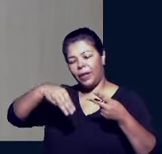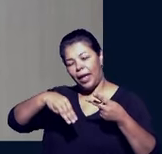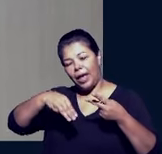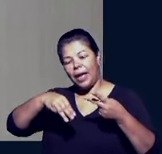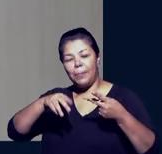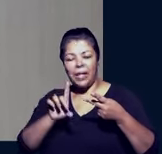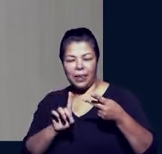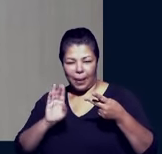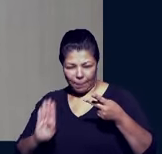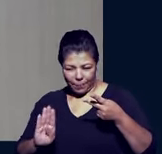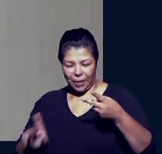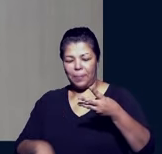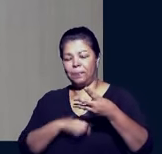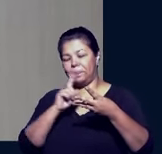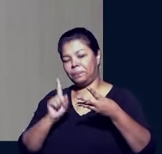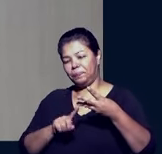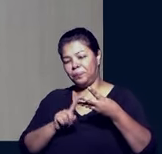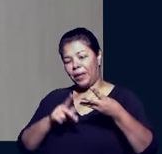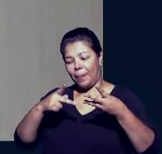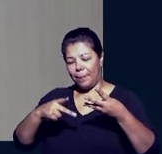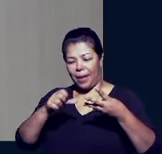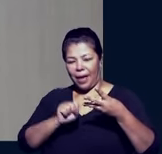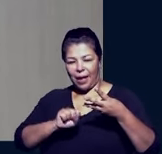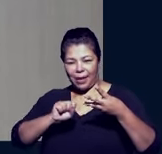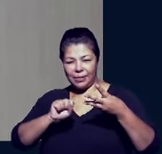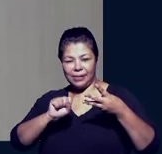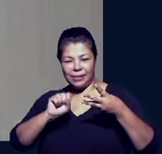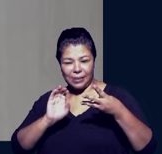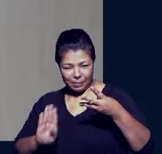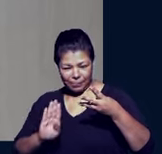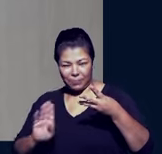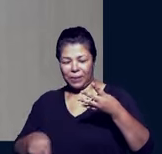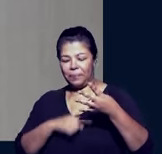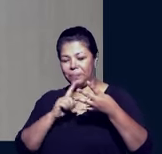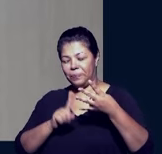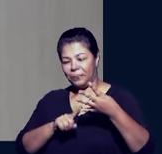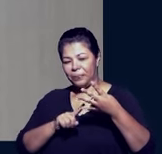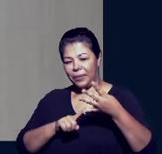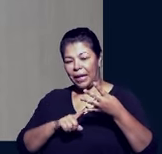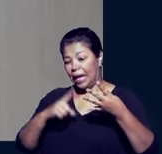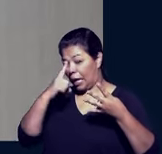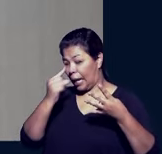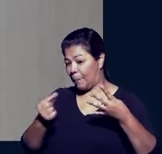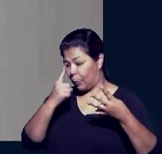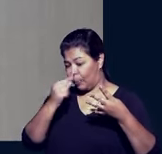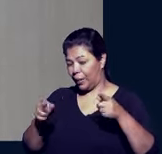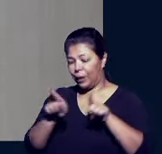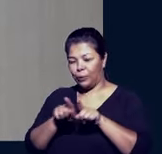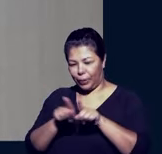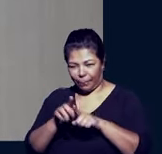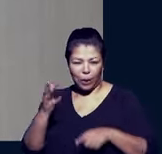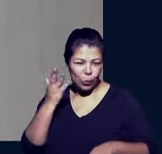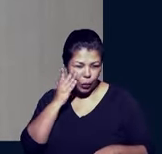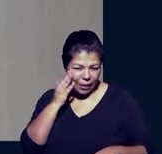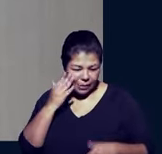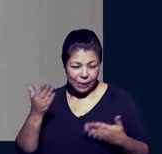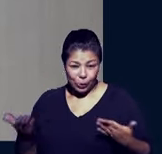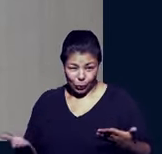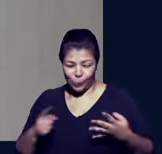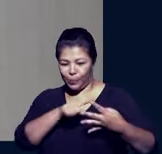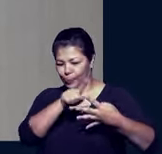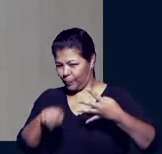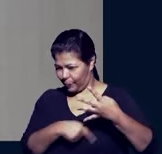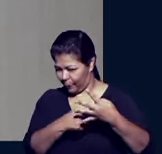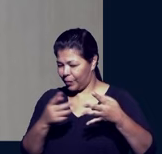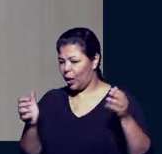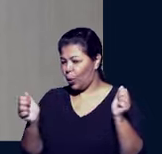governador Hélder PSB do governador Renato Casagrande republicanos do Governador Tarcísio é um é